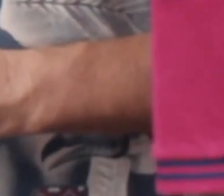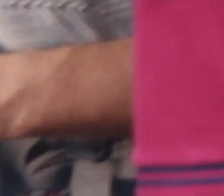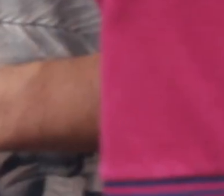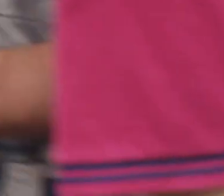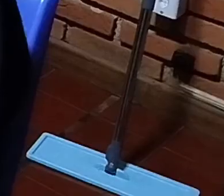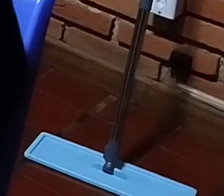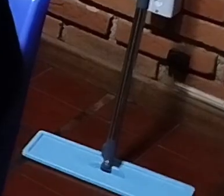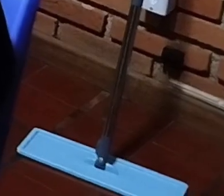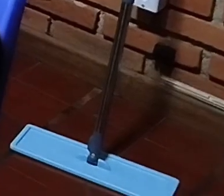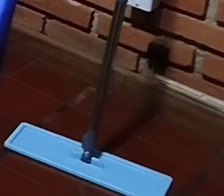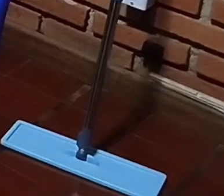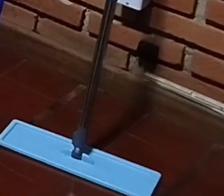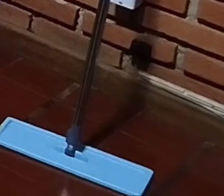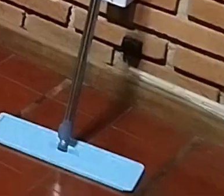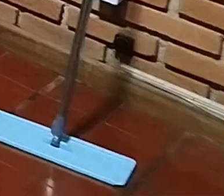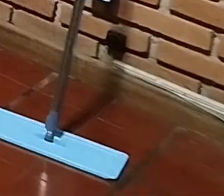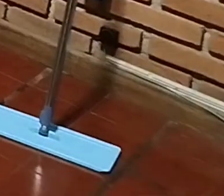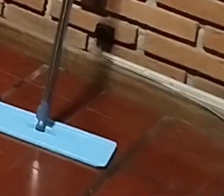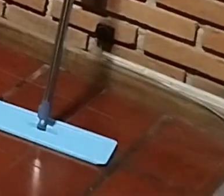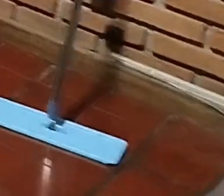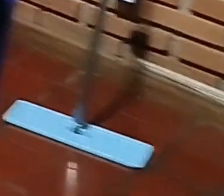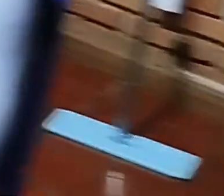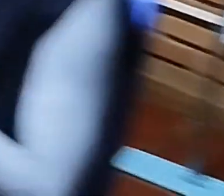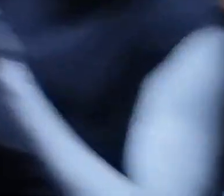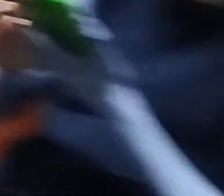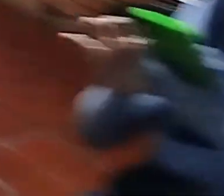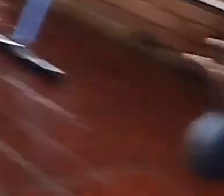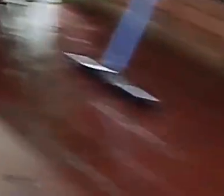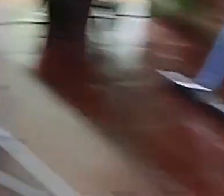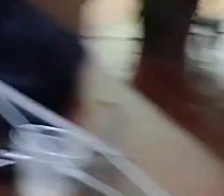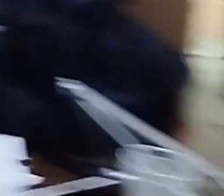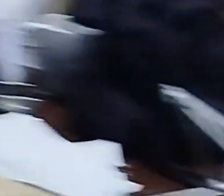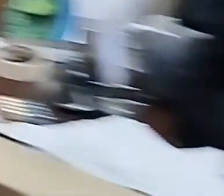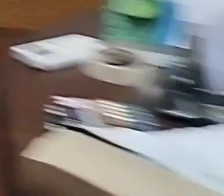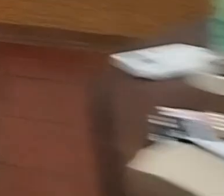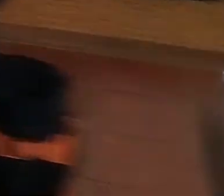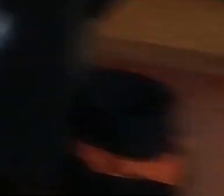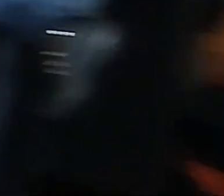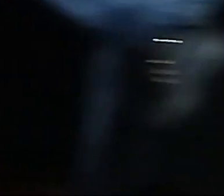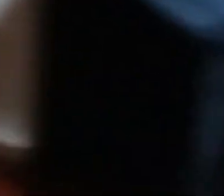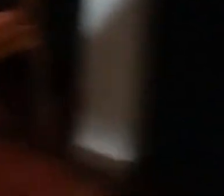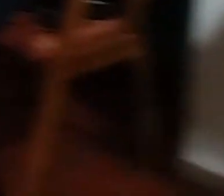câmera. A atriz que faz o ET está sentada e sorri enquanto mexe no celular.